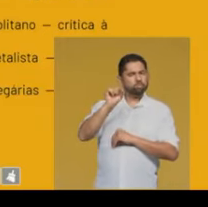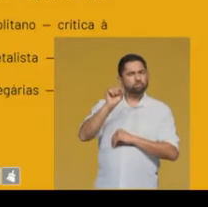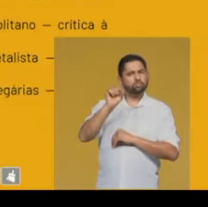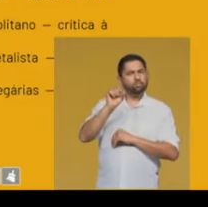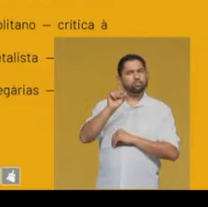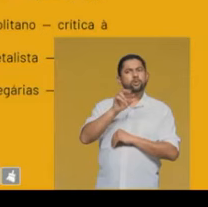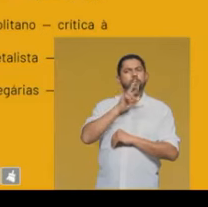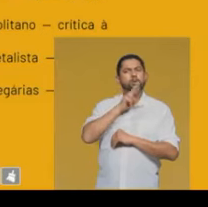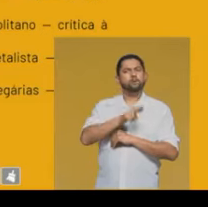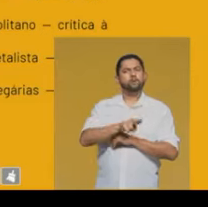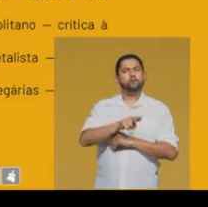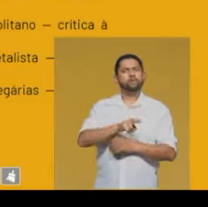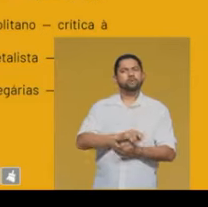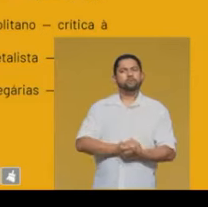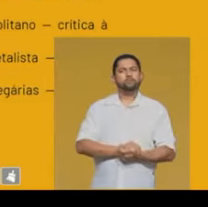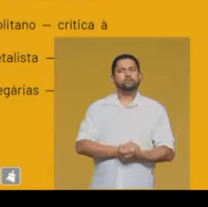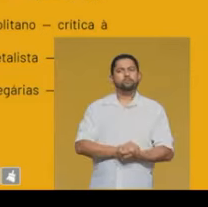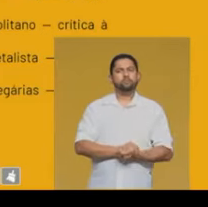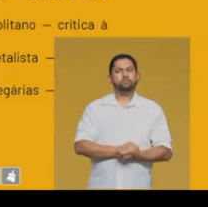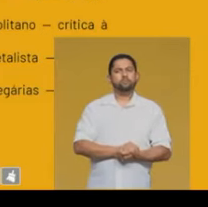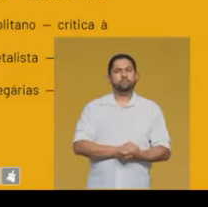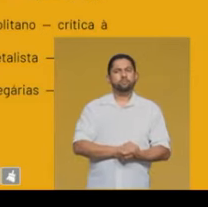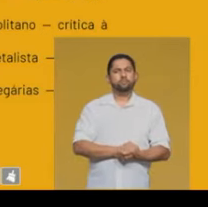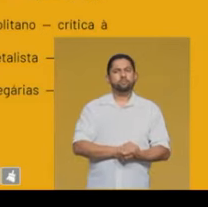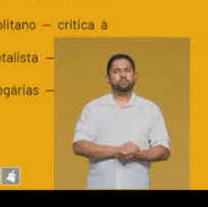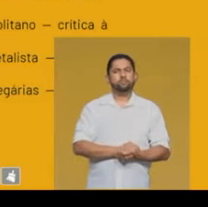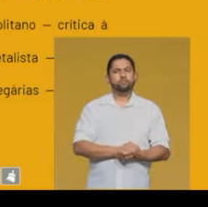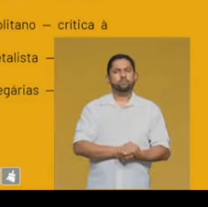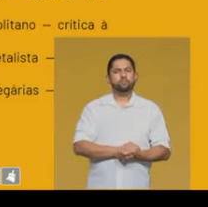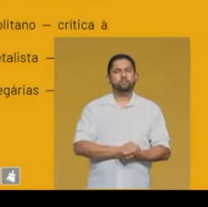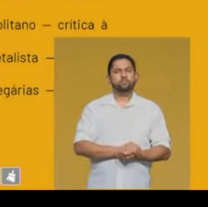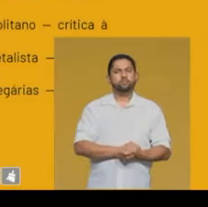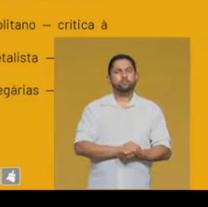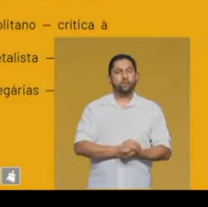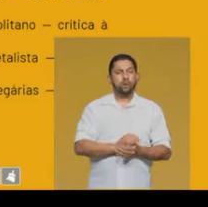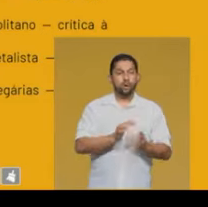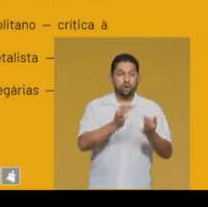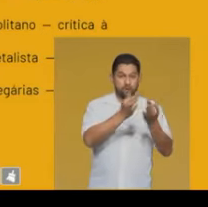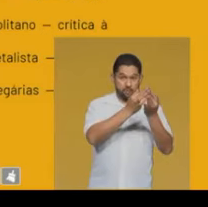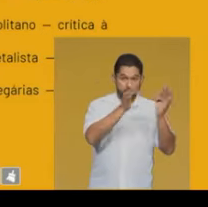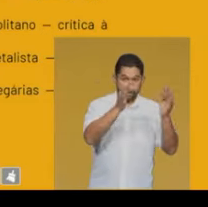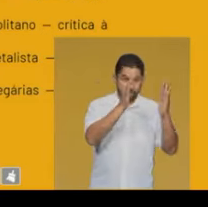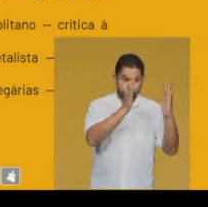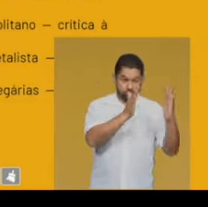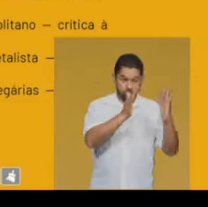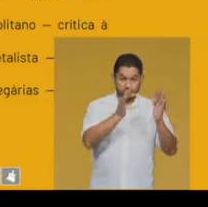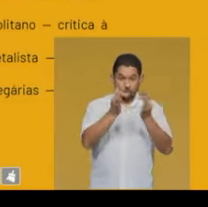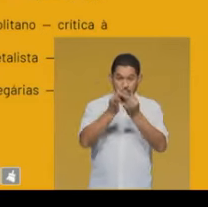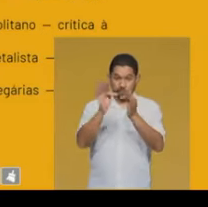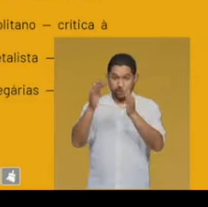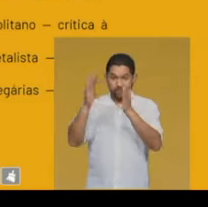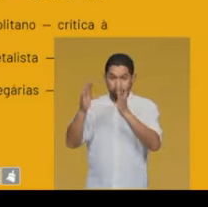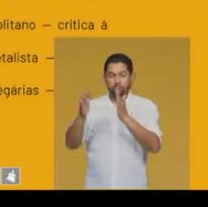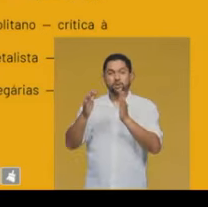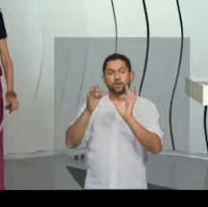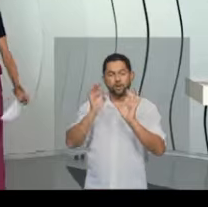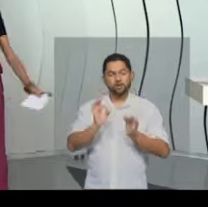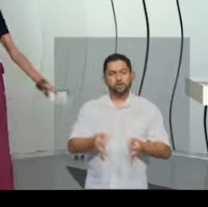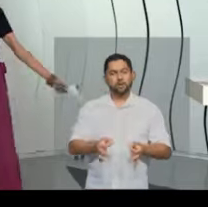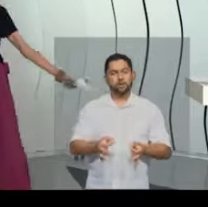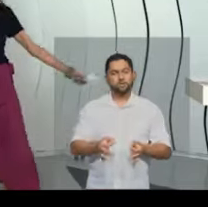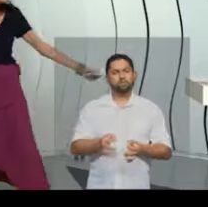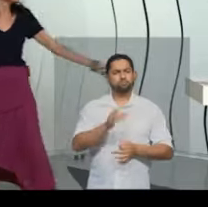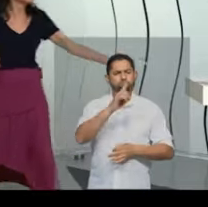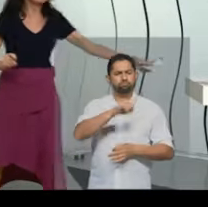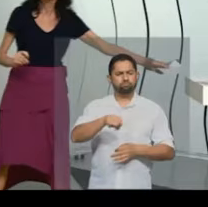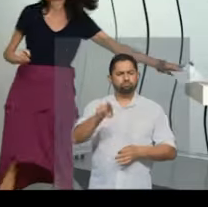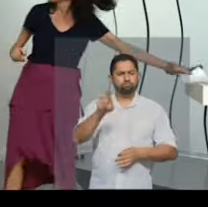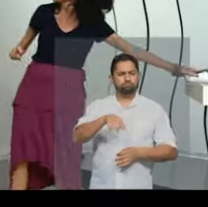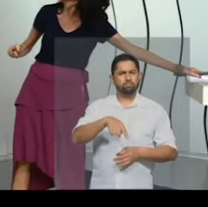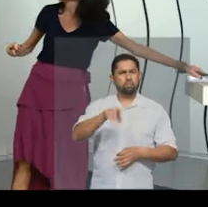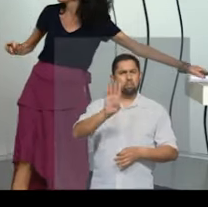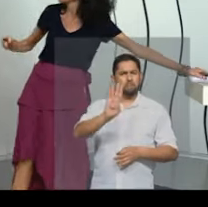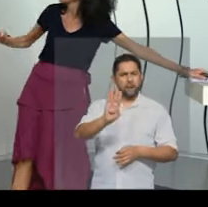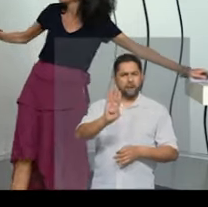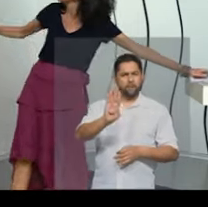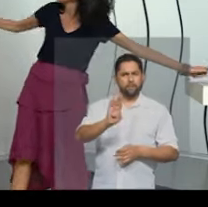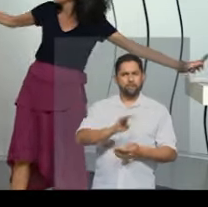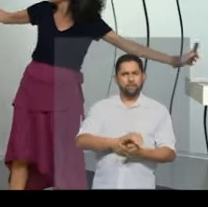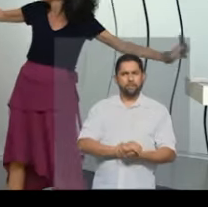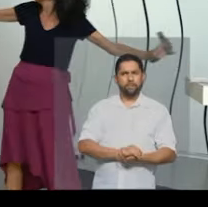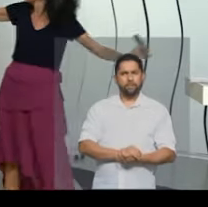Os dois estão corretos, então é a letra B. Ainda assim, eu recomendo que